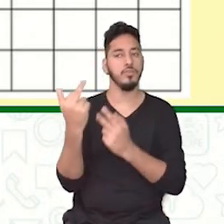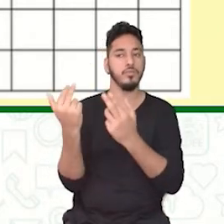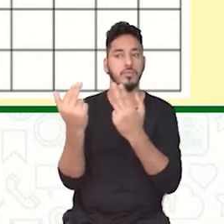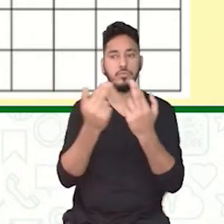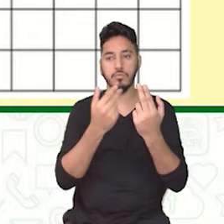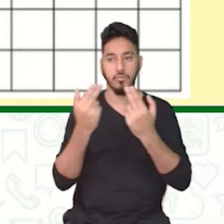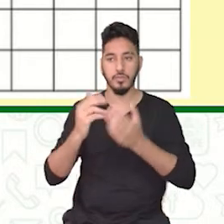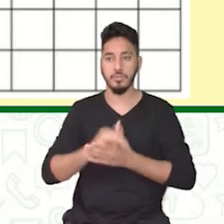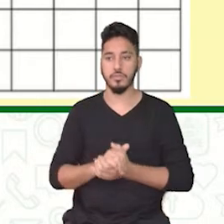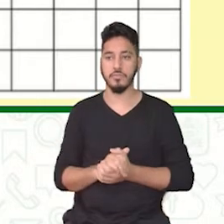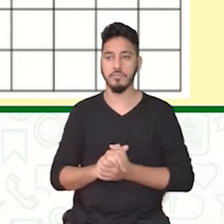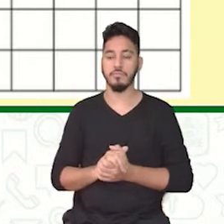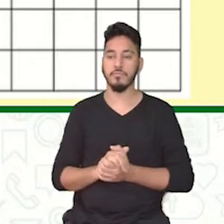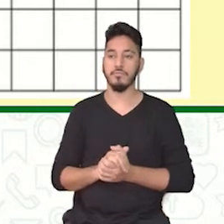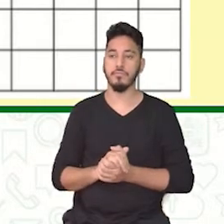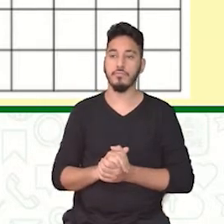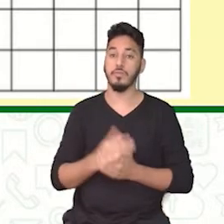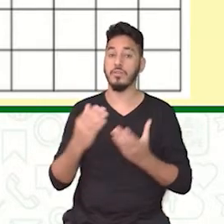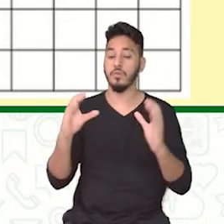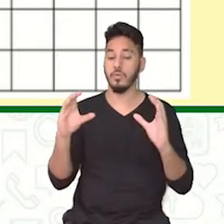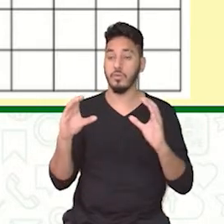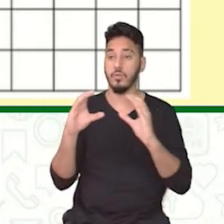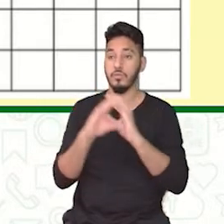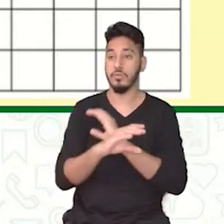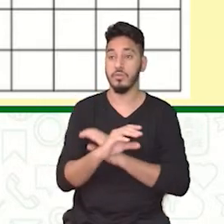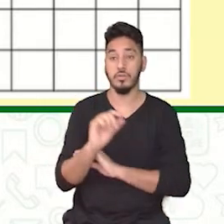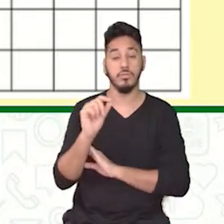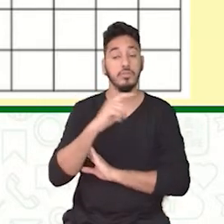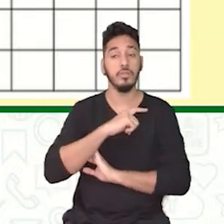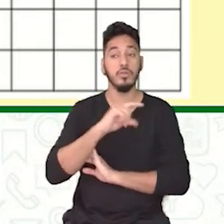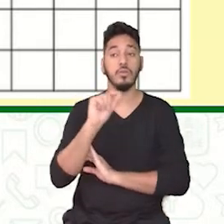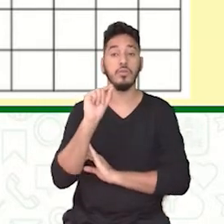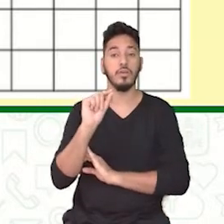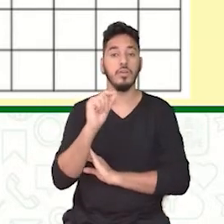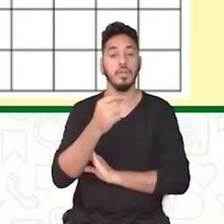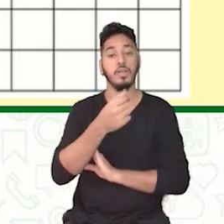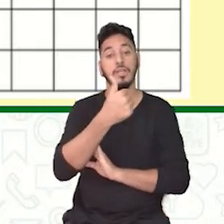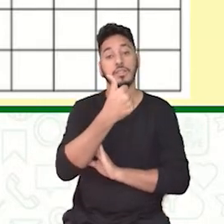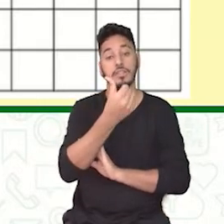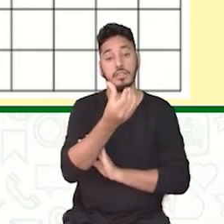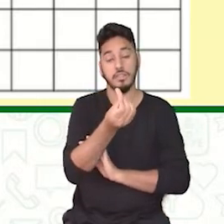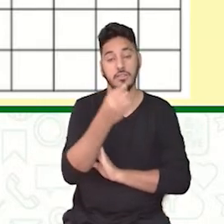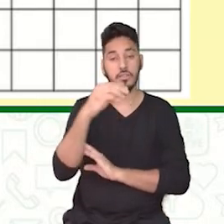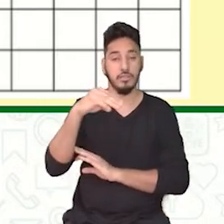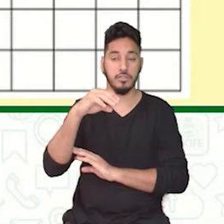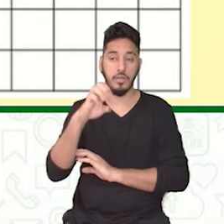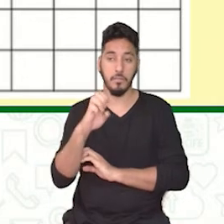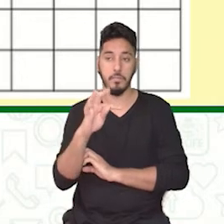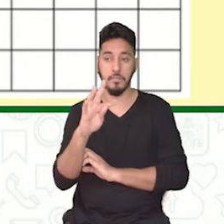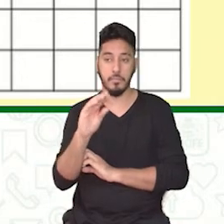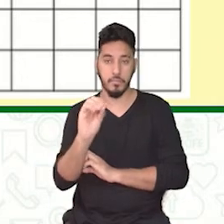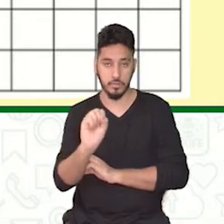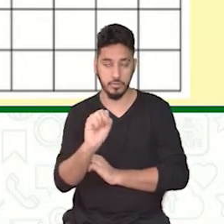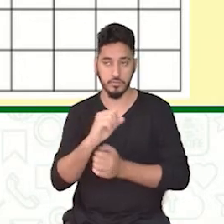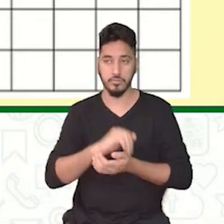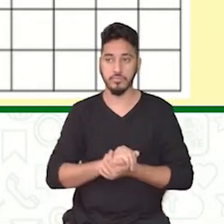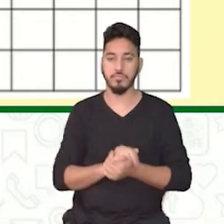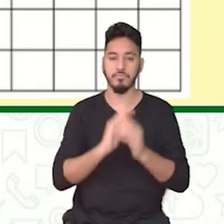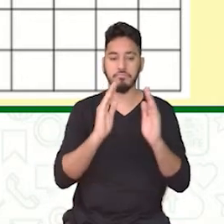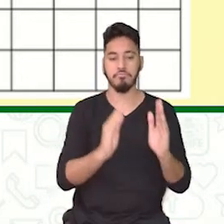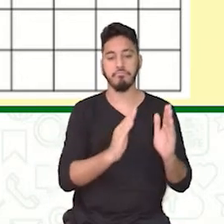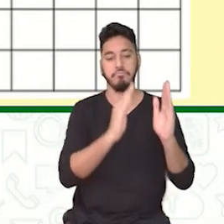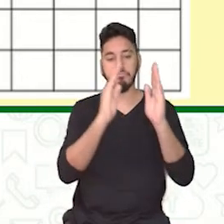iguais. Então, no total, ele tem 16 metros. A outra